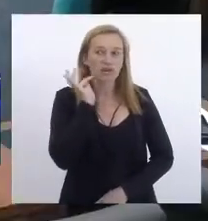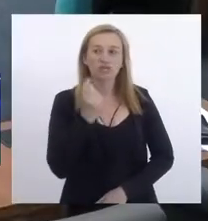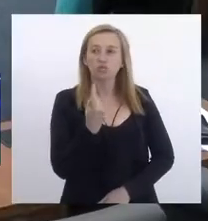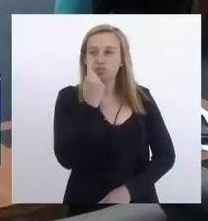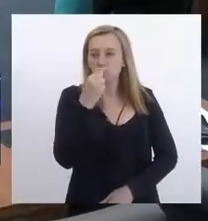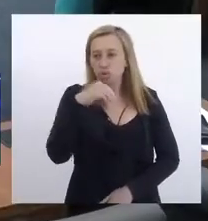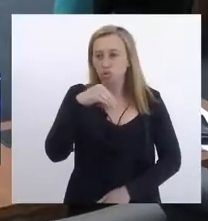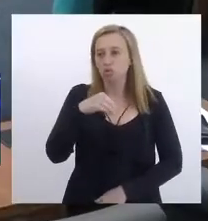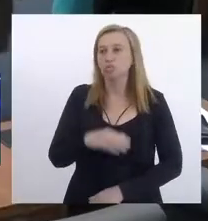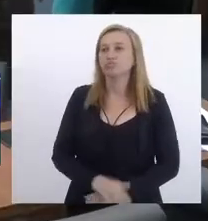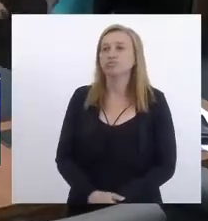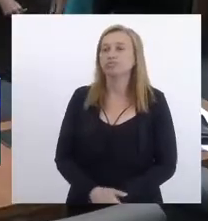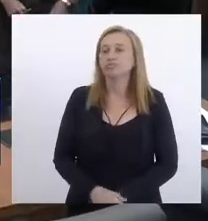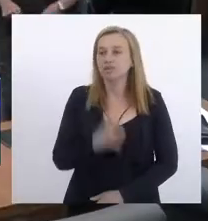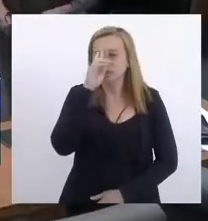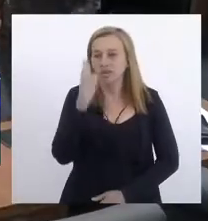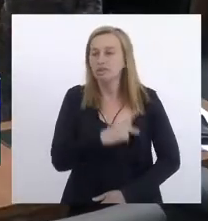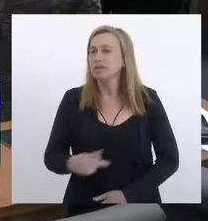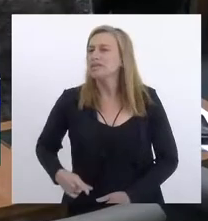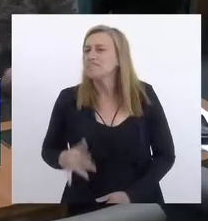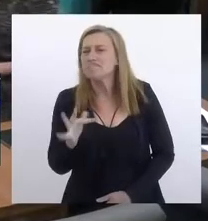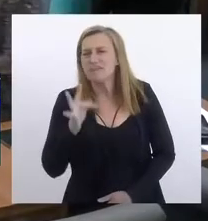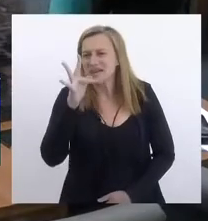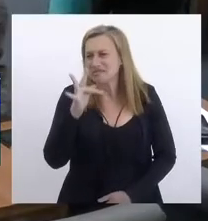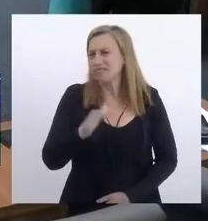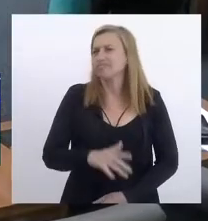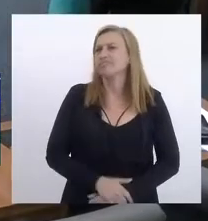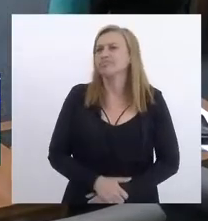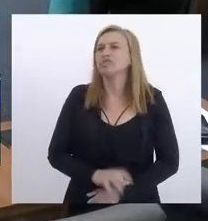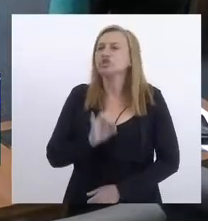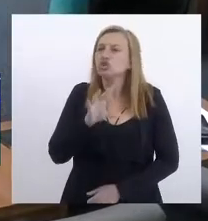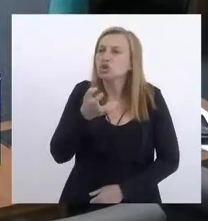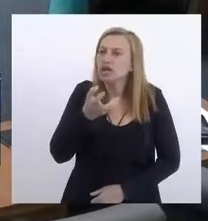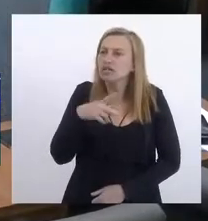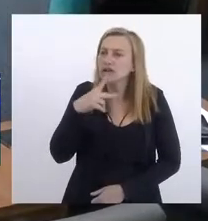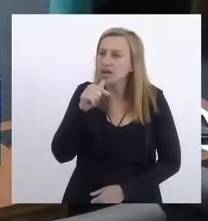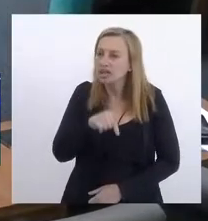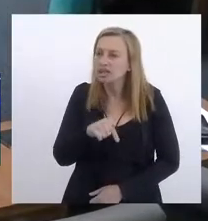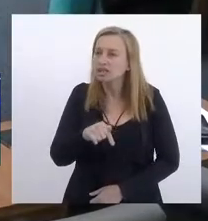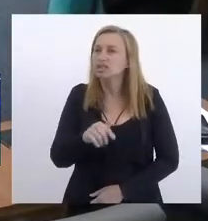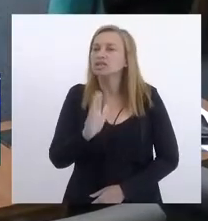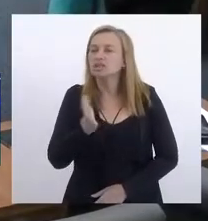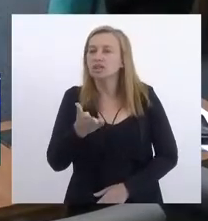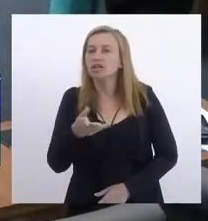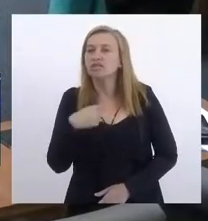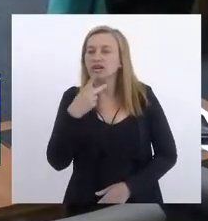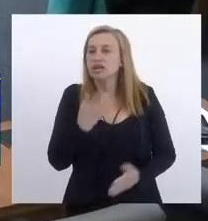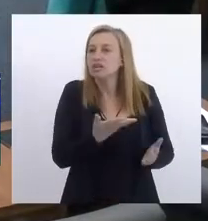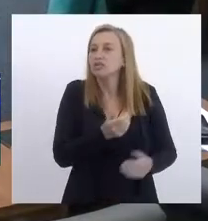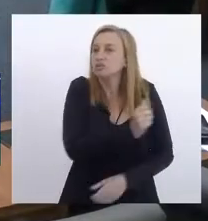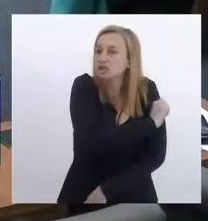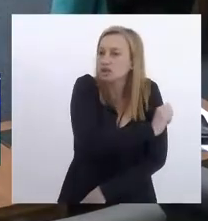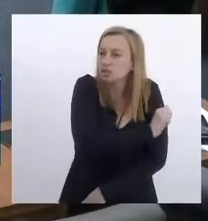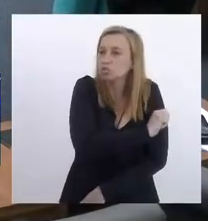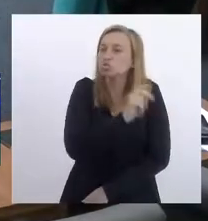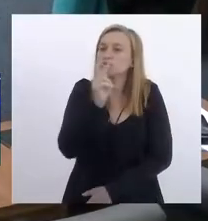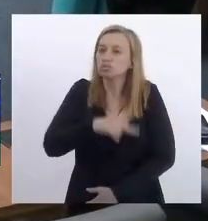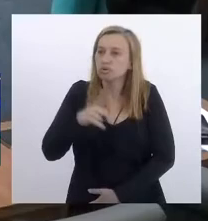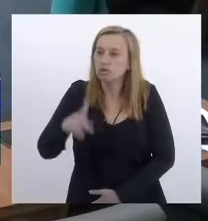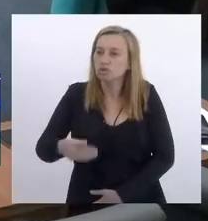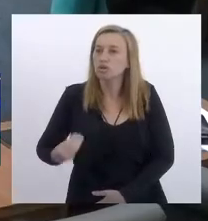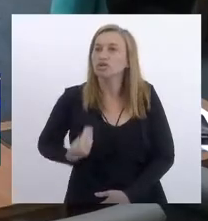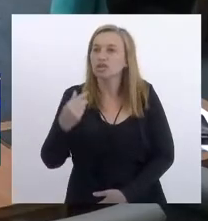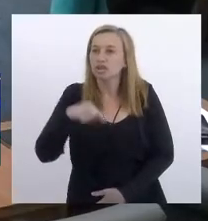por favor. Presidente, serei breve. Só quero falar aqui no plenário que eu já falei para os estudantes, para os professores que estão aqui do